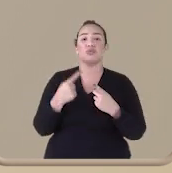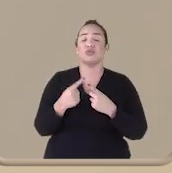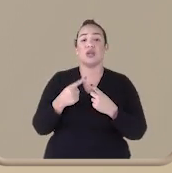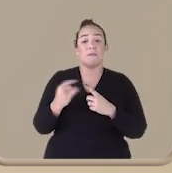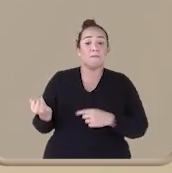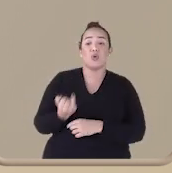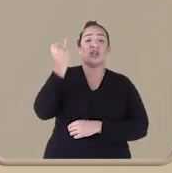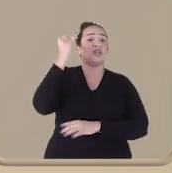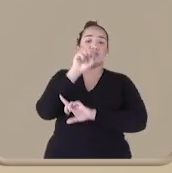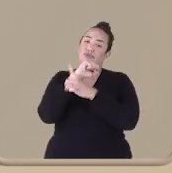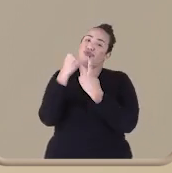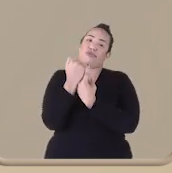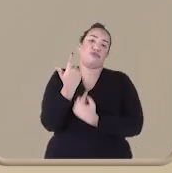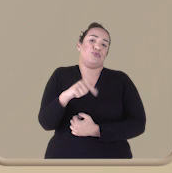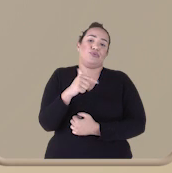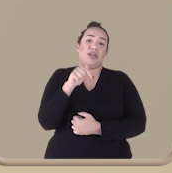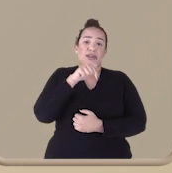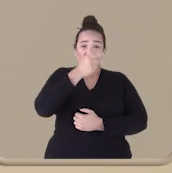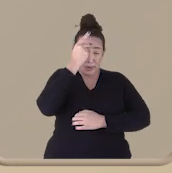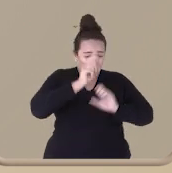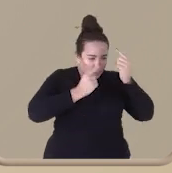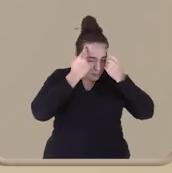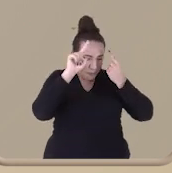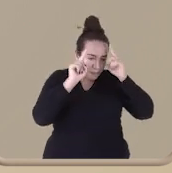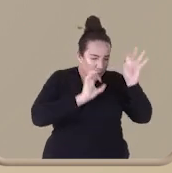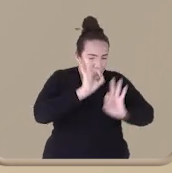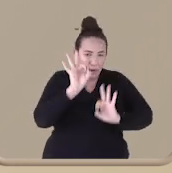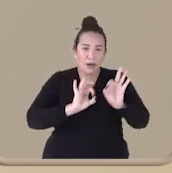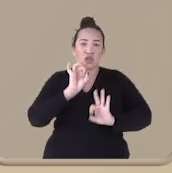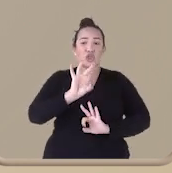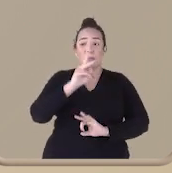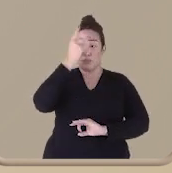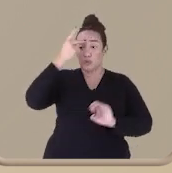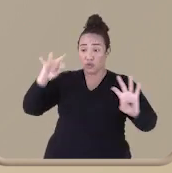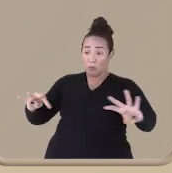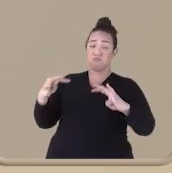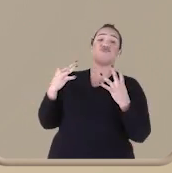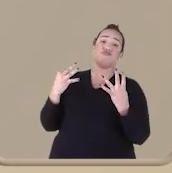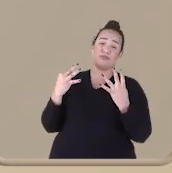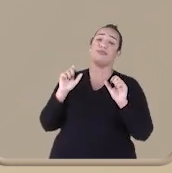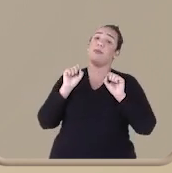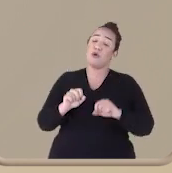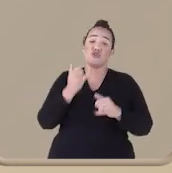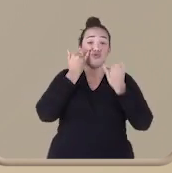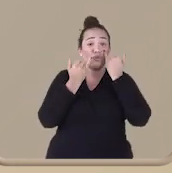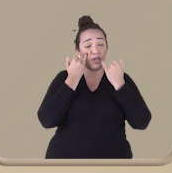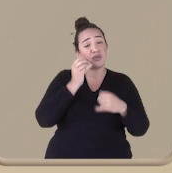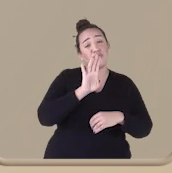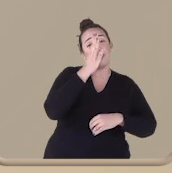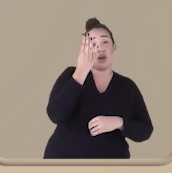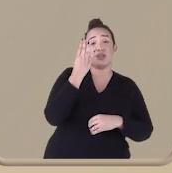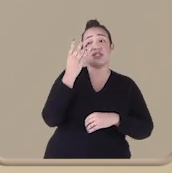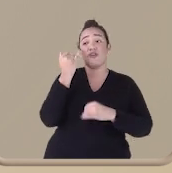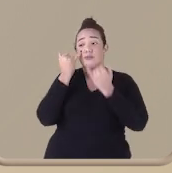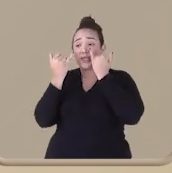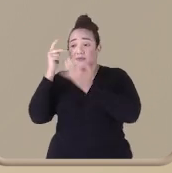têm relevância social e são elaboradas exclusivamente para chamar a atenção do público. Podem ser notícias criadas a partir de outras que